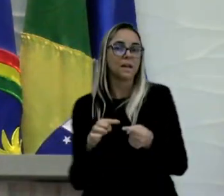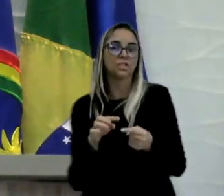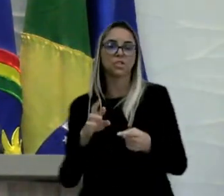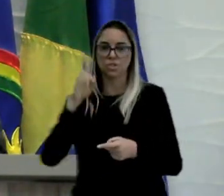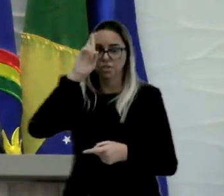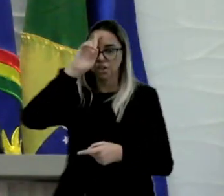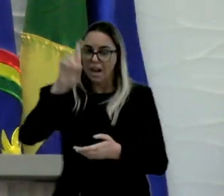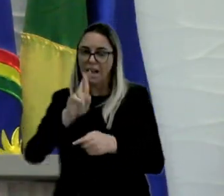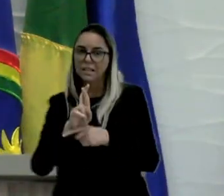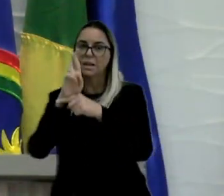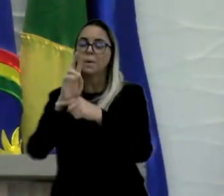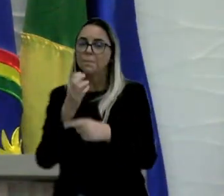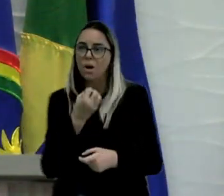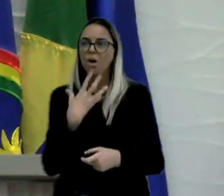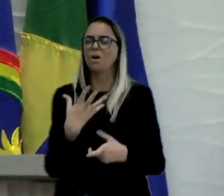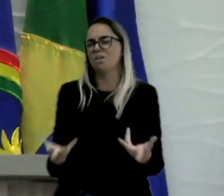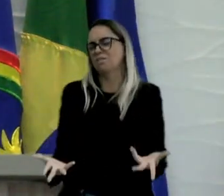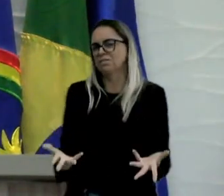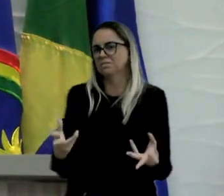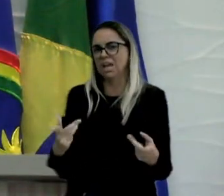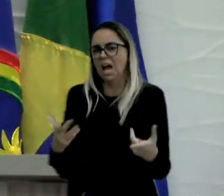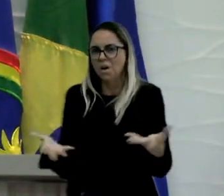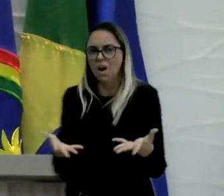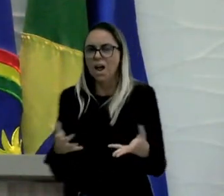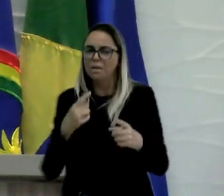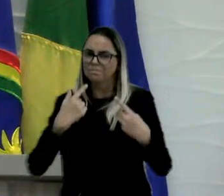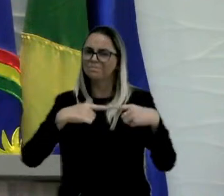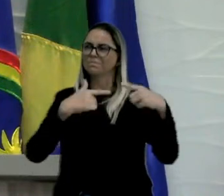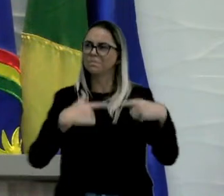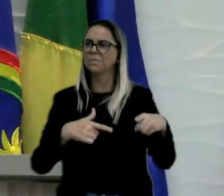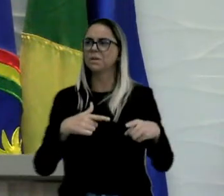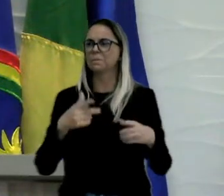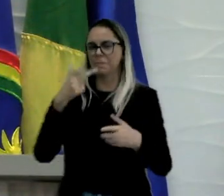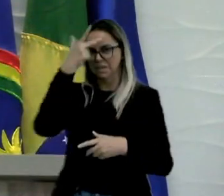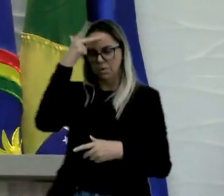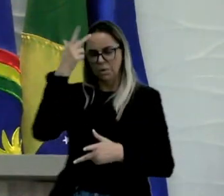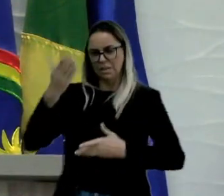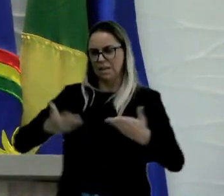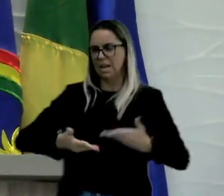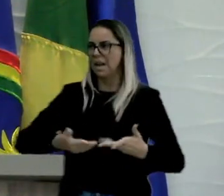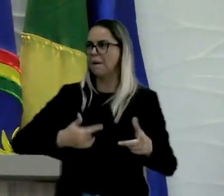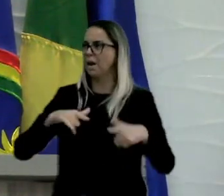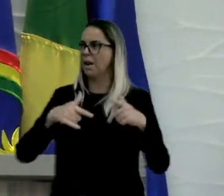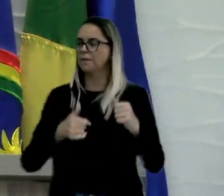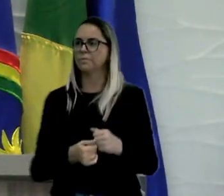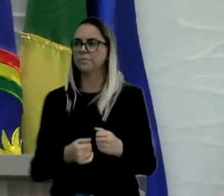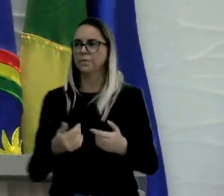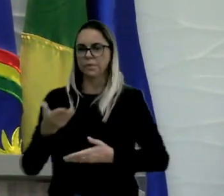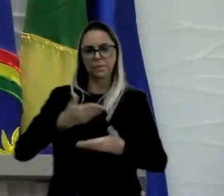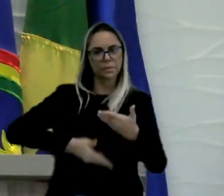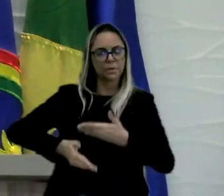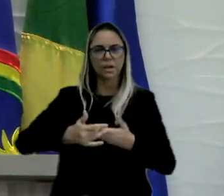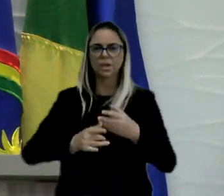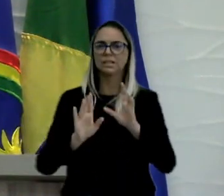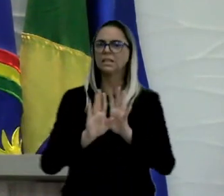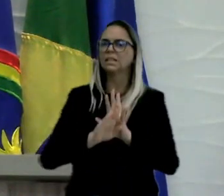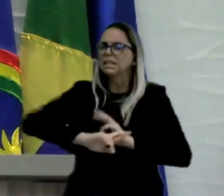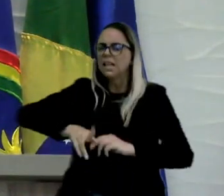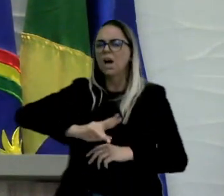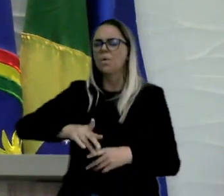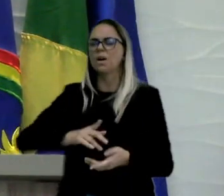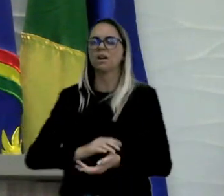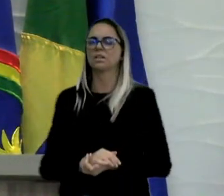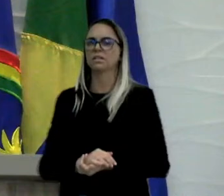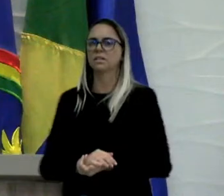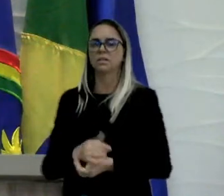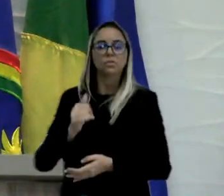e queria agora tá falando mal dos funcionários vossa excelência mesmo falou mal do funcionários do atendimento aqui em sent e não a gente tem que falar de